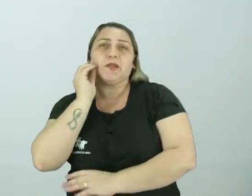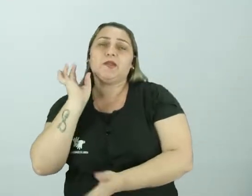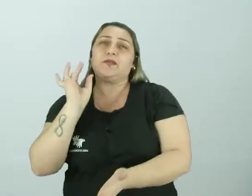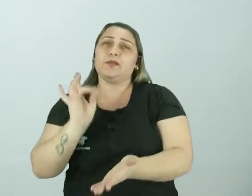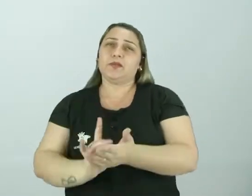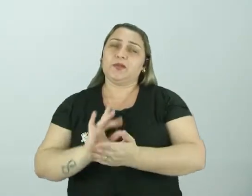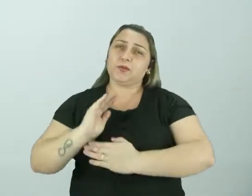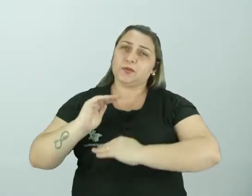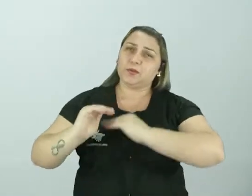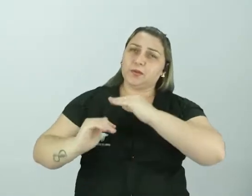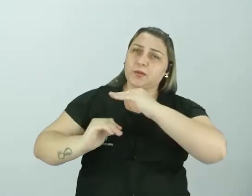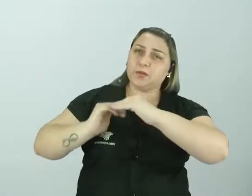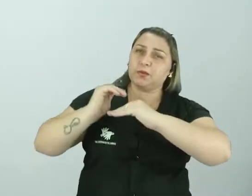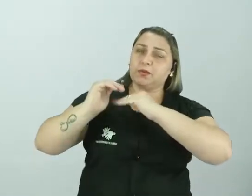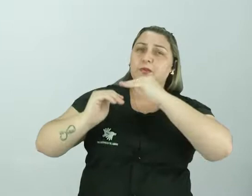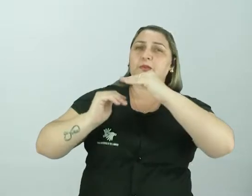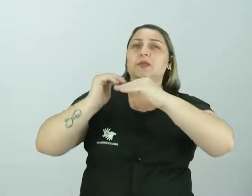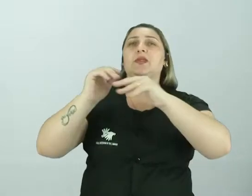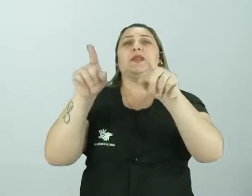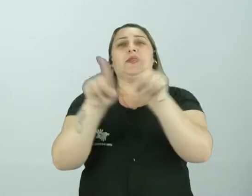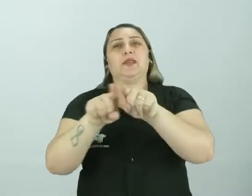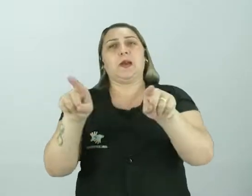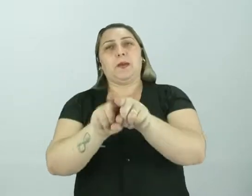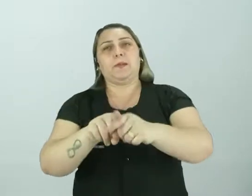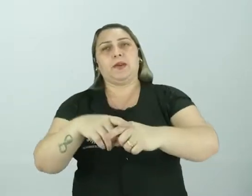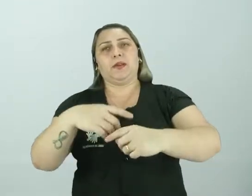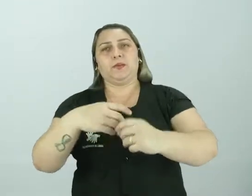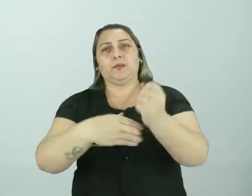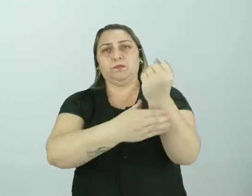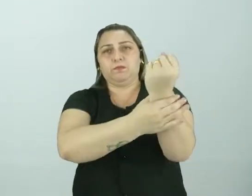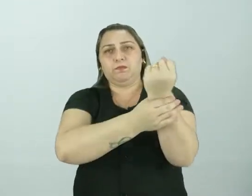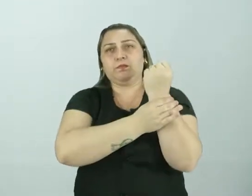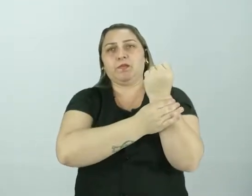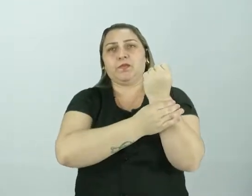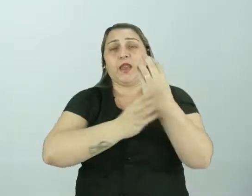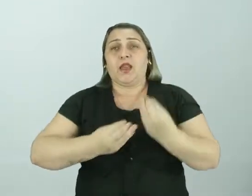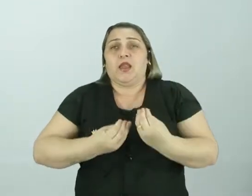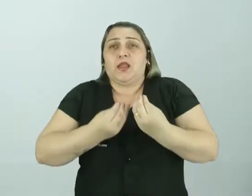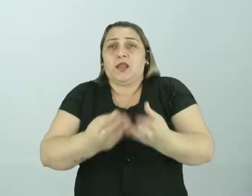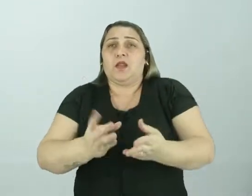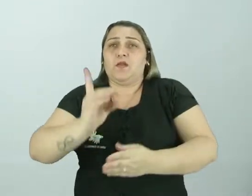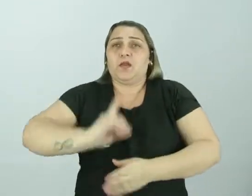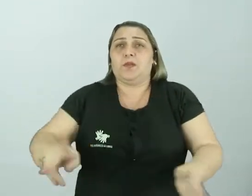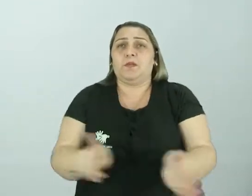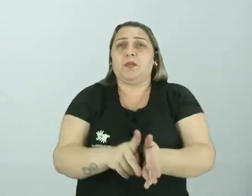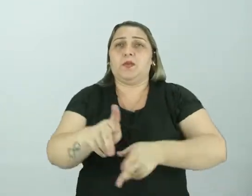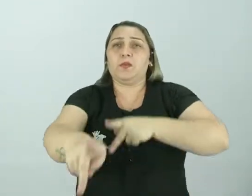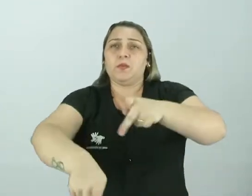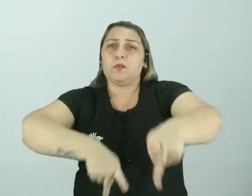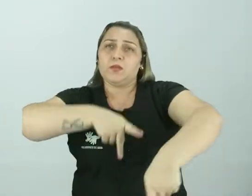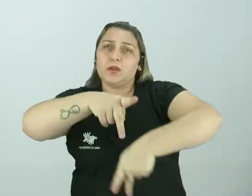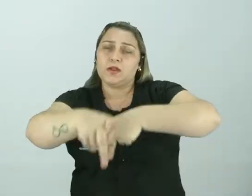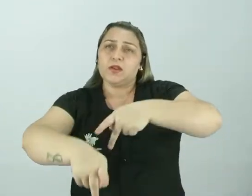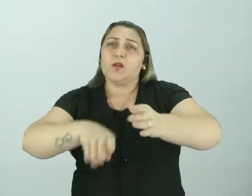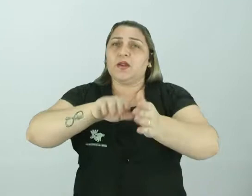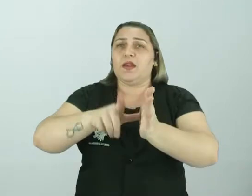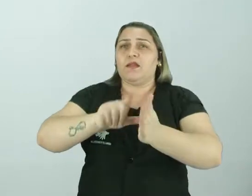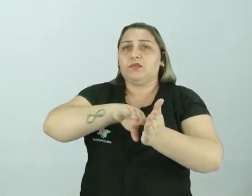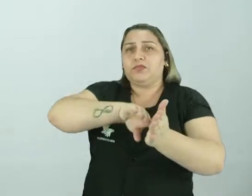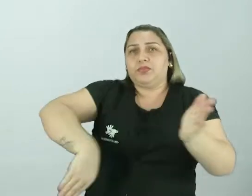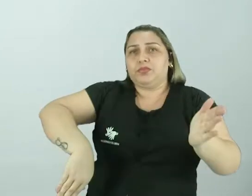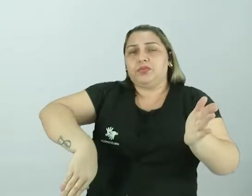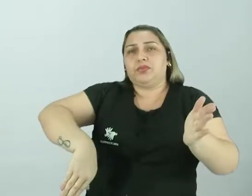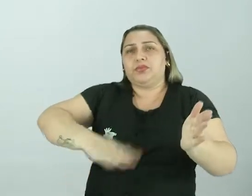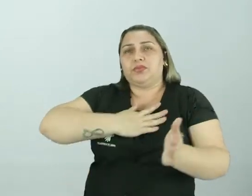forma lenta, gradual e também segura, devolver os direitos para a população, aqueles direitos que haviam sido retirados,